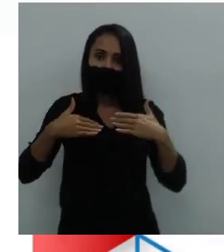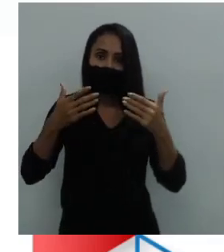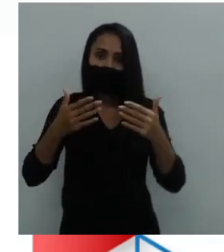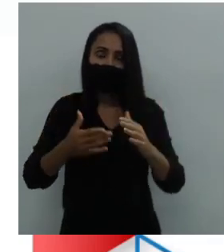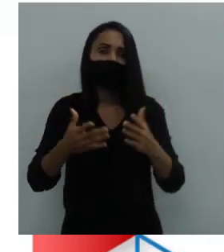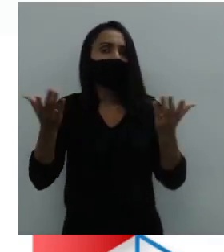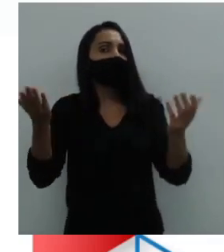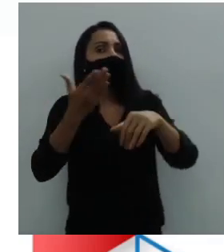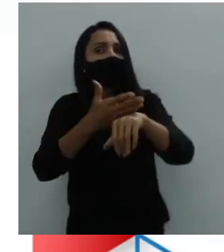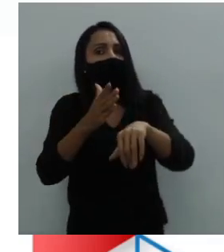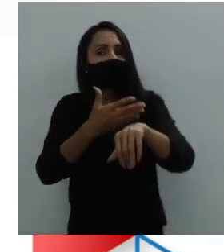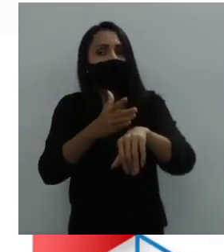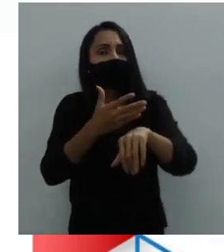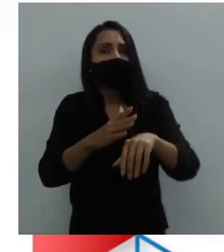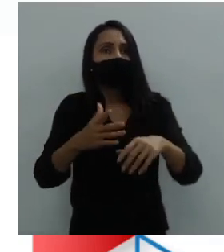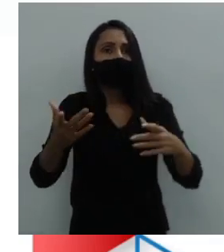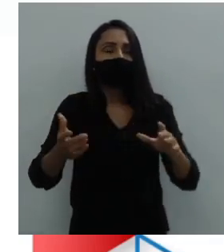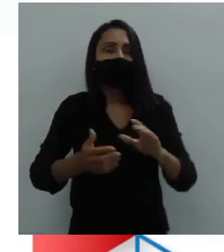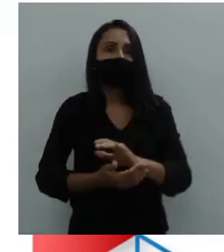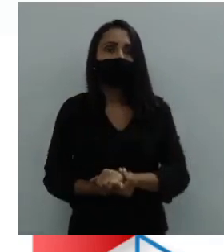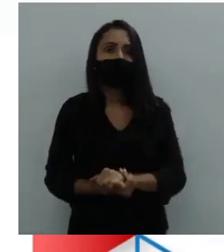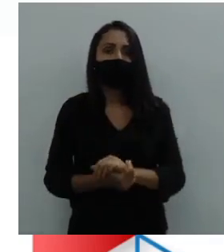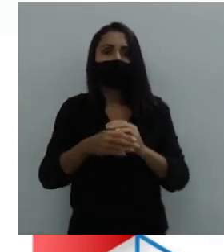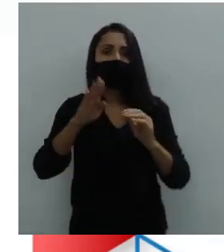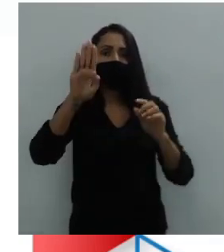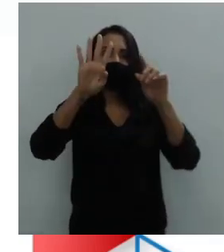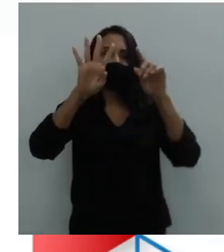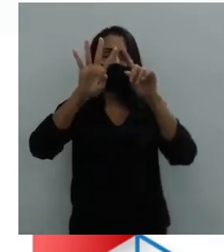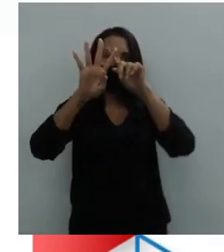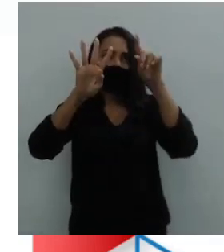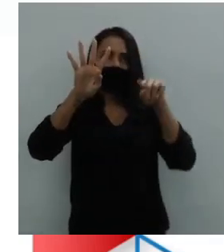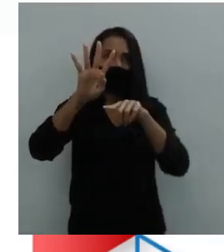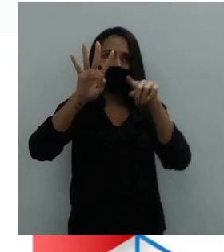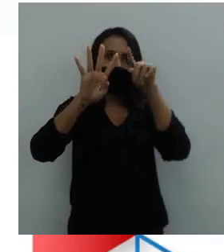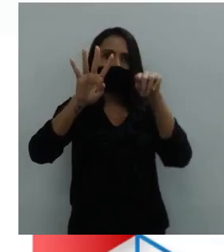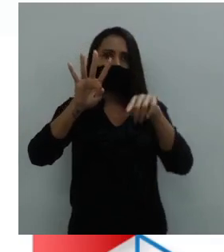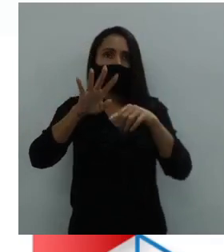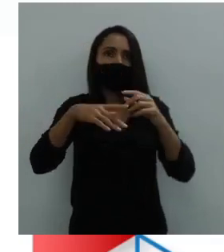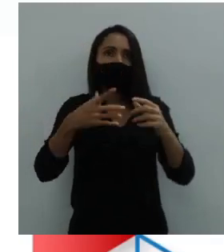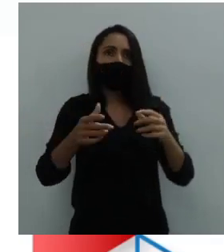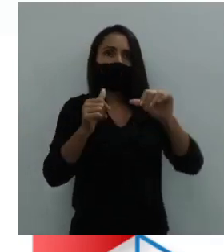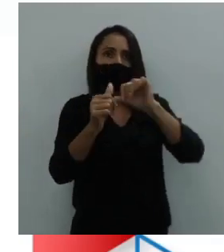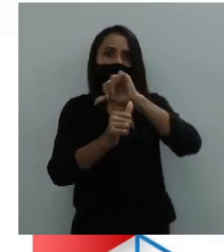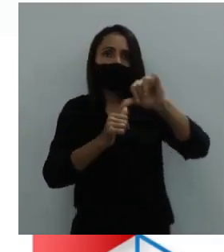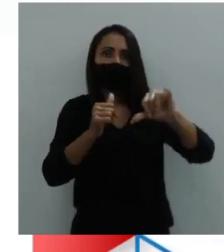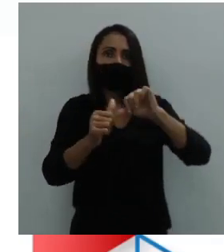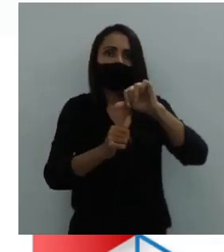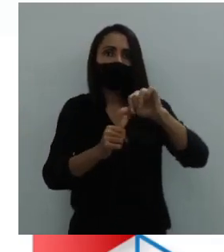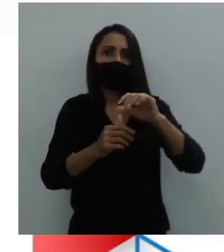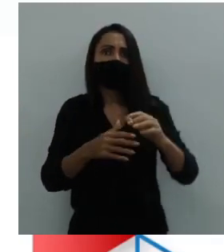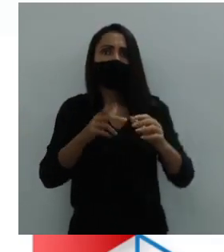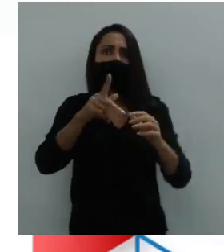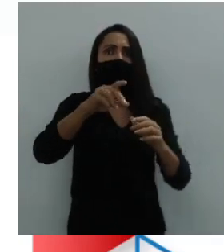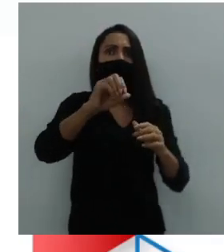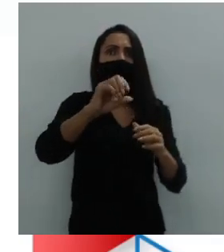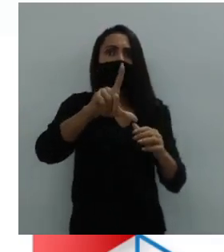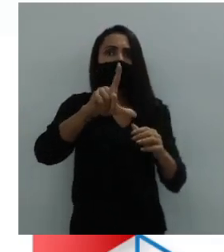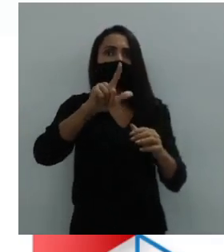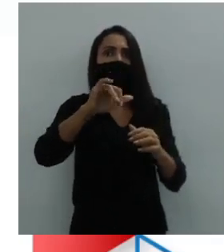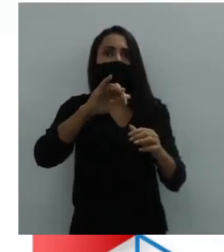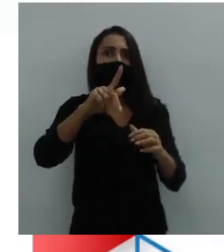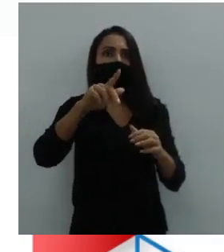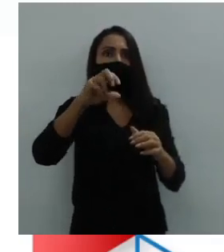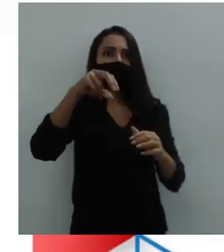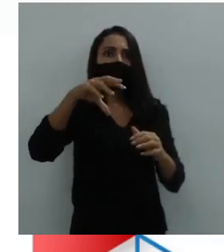para exercício. Uma figura obtida por meio de uma transformação de um polígono representado no primeiro